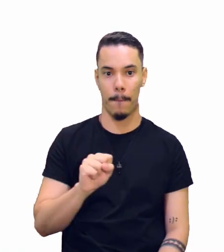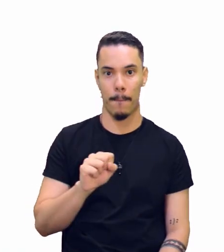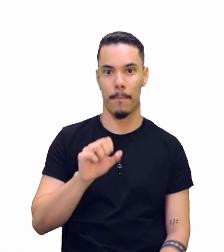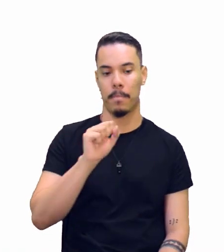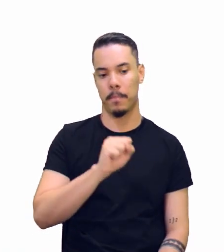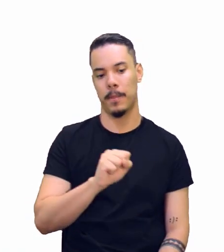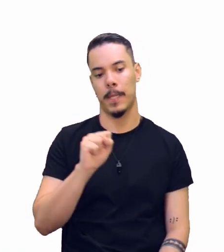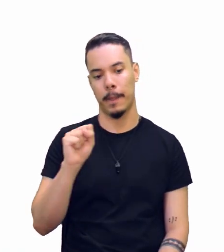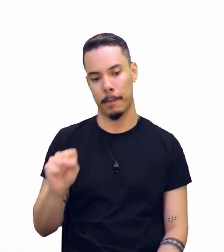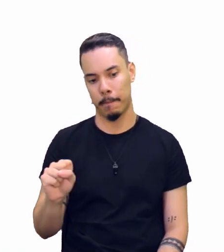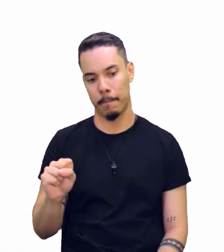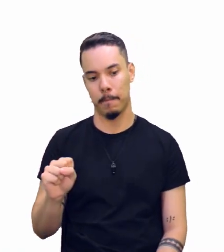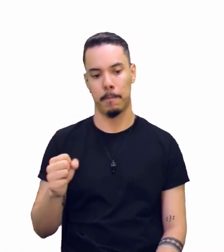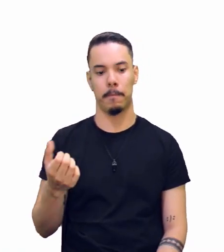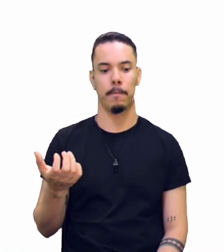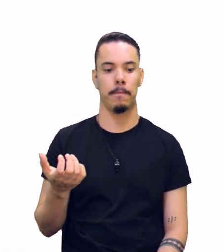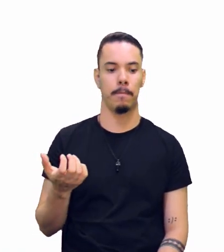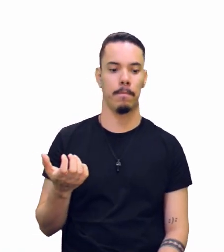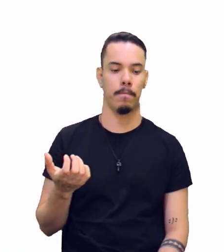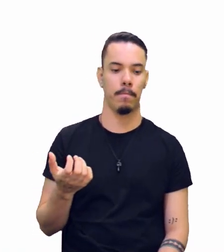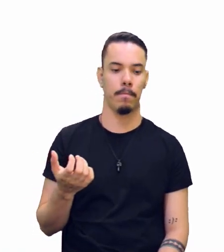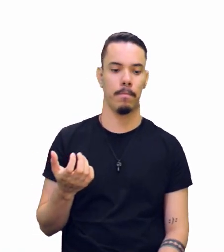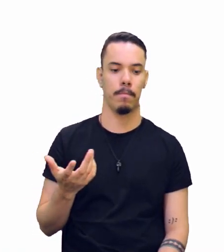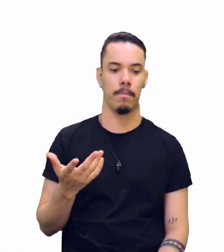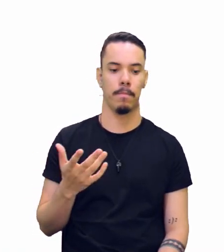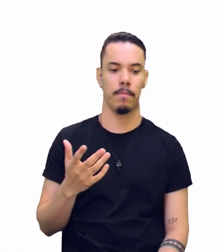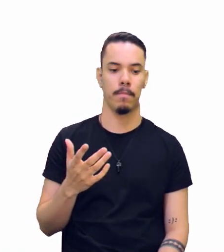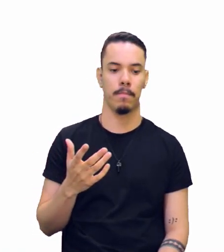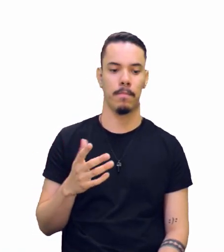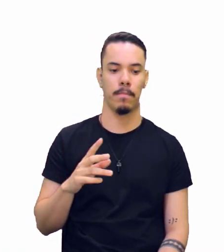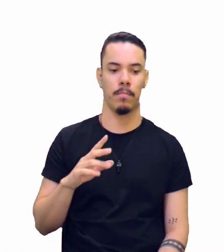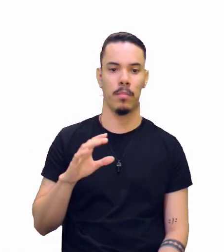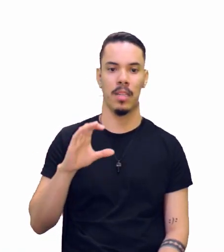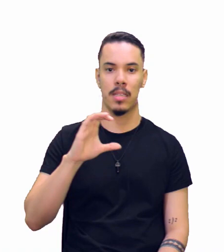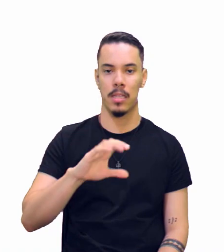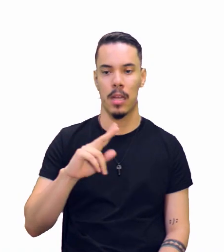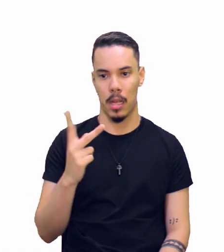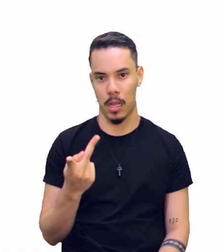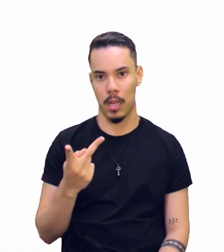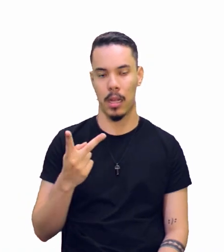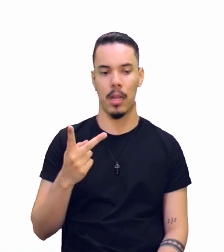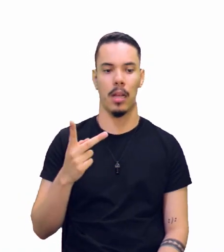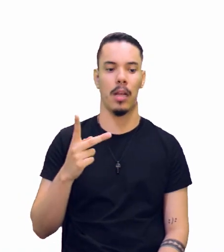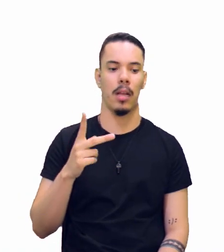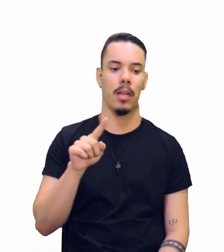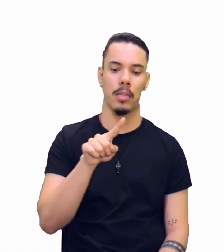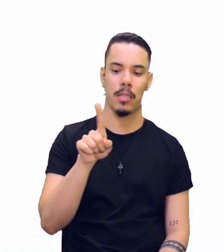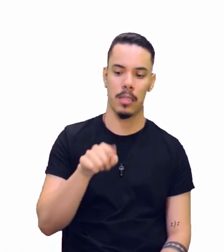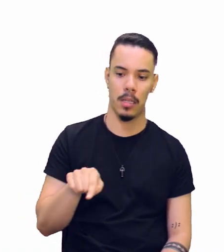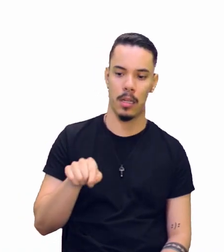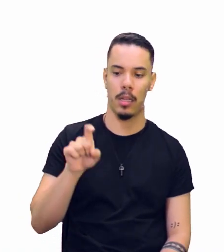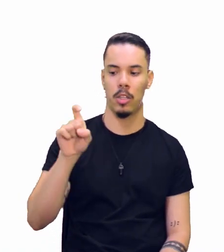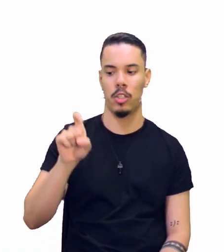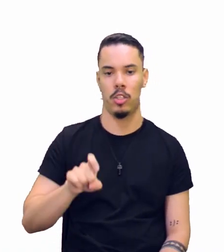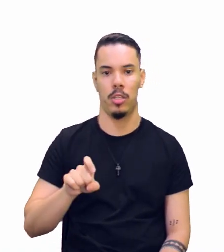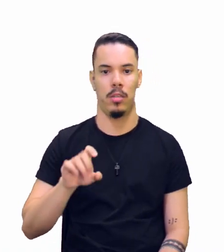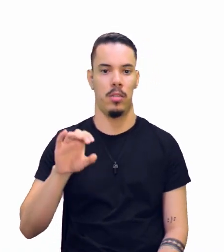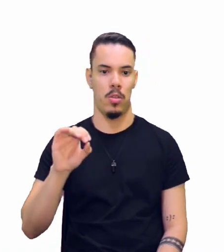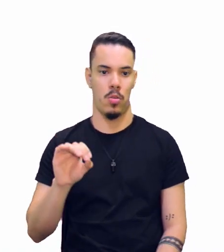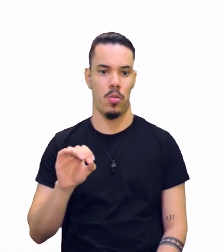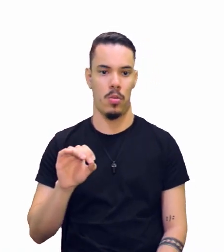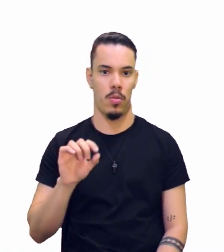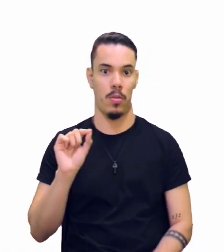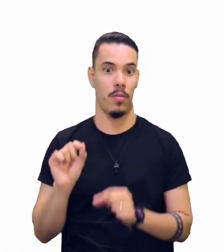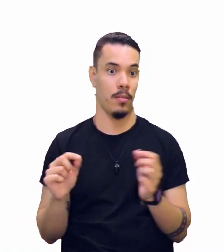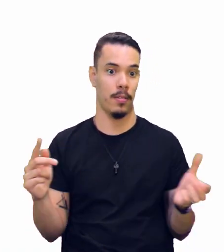SS, CH, Z, X e O, o que acontece? Quando eles